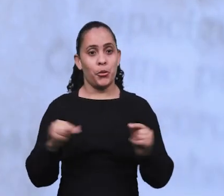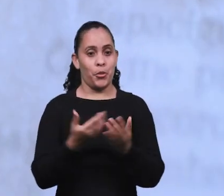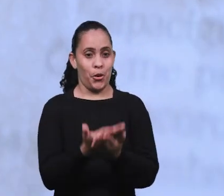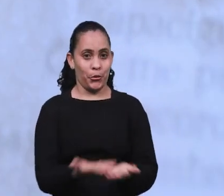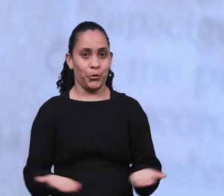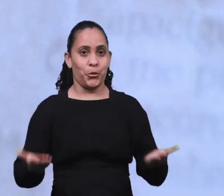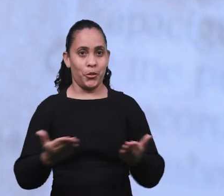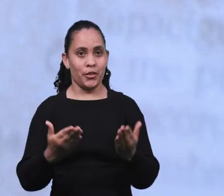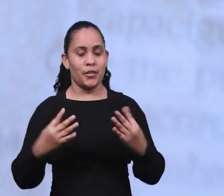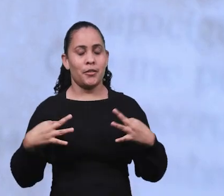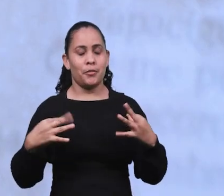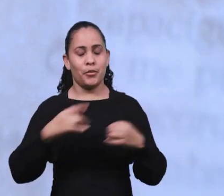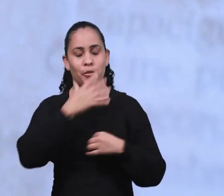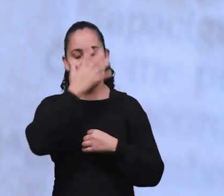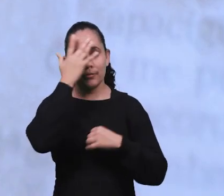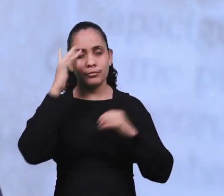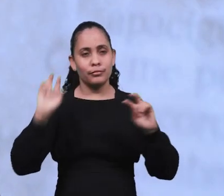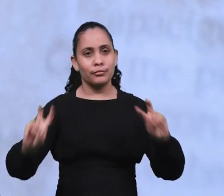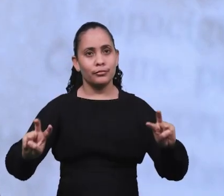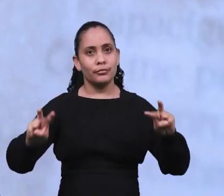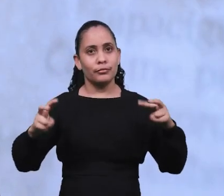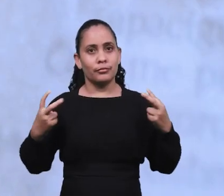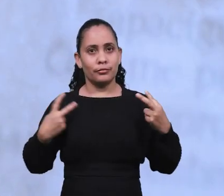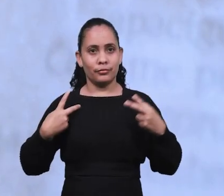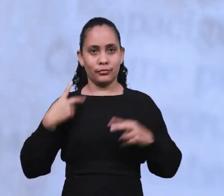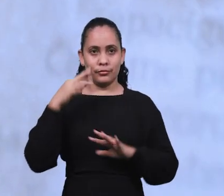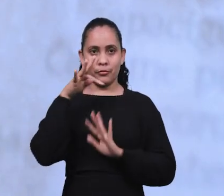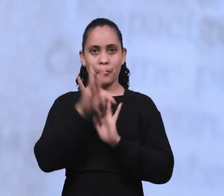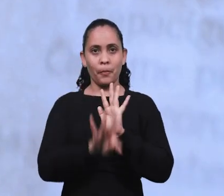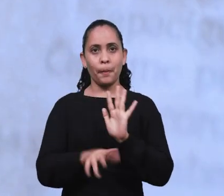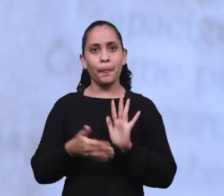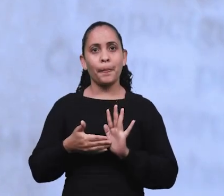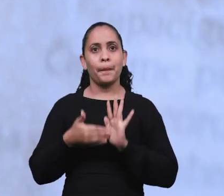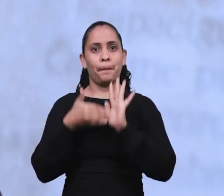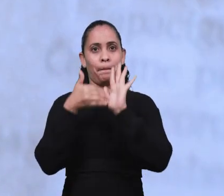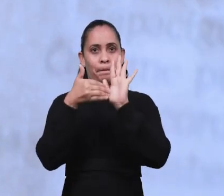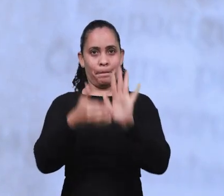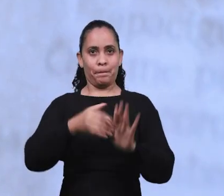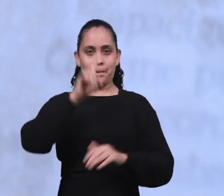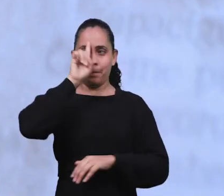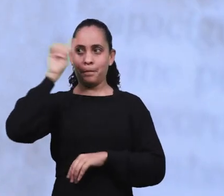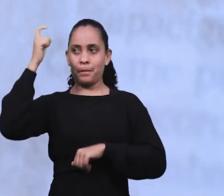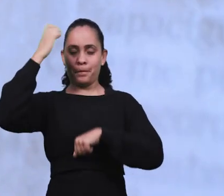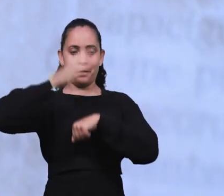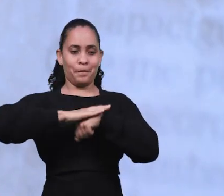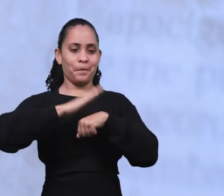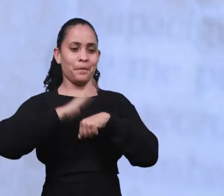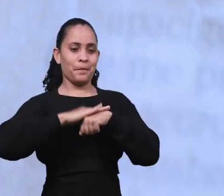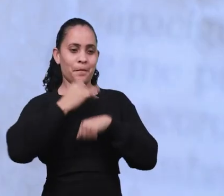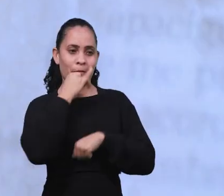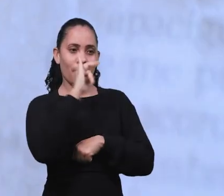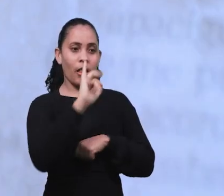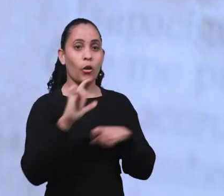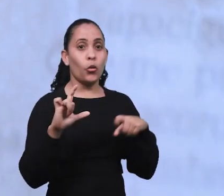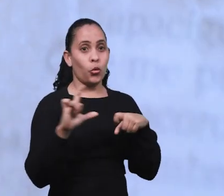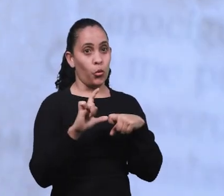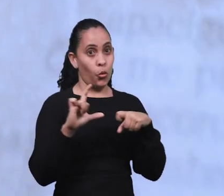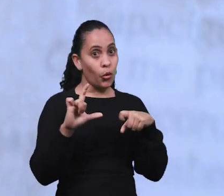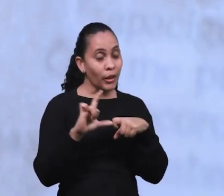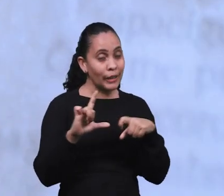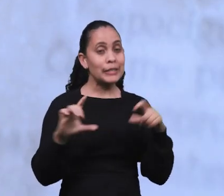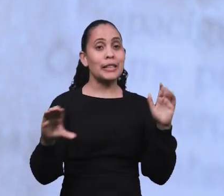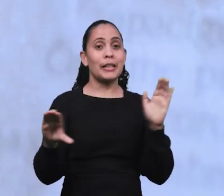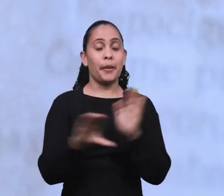todos aqueles que estão assistindo conosco um texto que sai da boca do Senhor Jesus, em Lucas